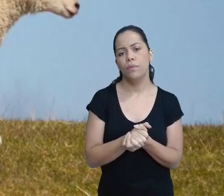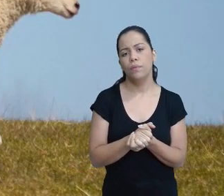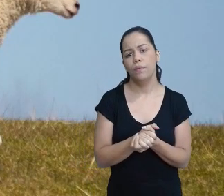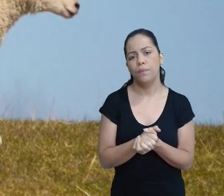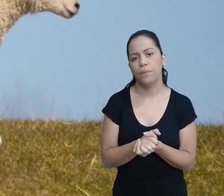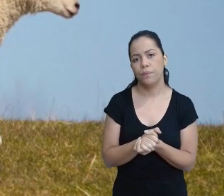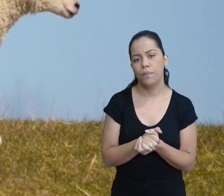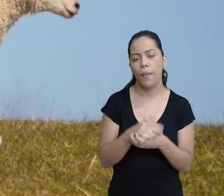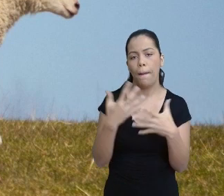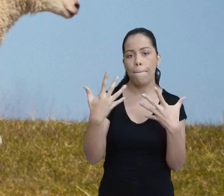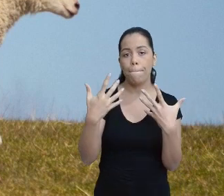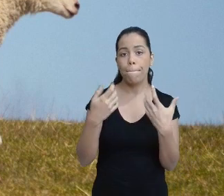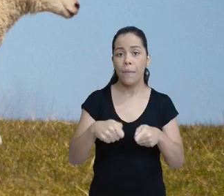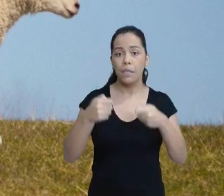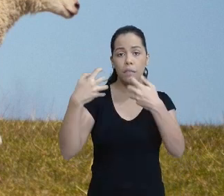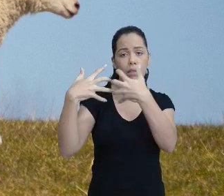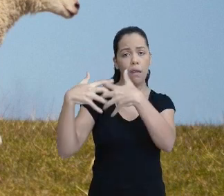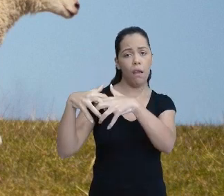Refletir criticamente,